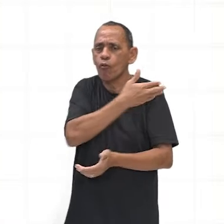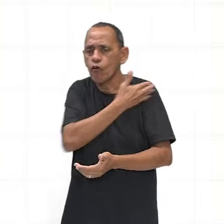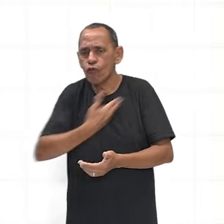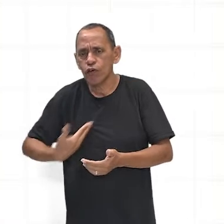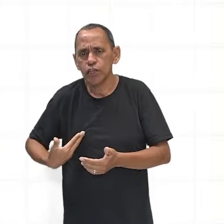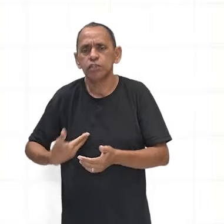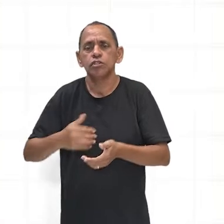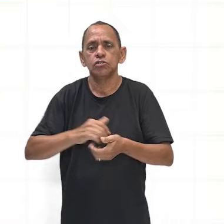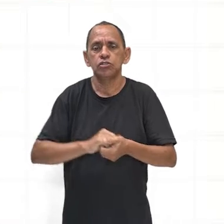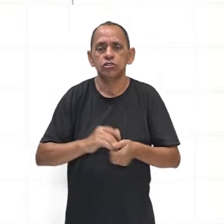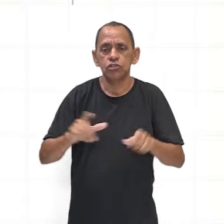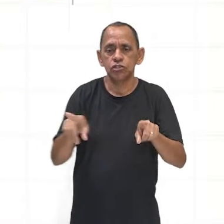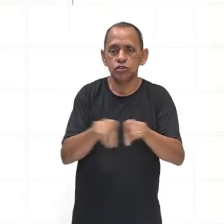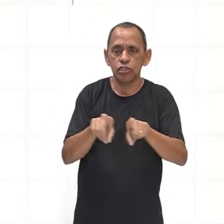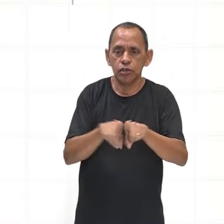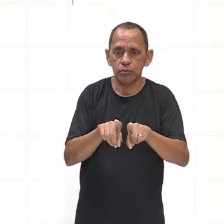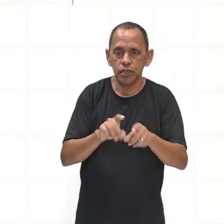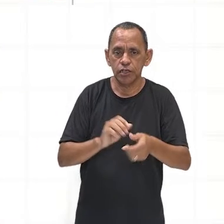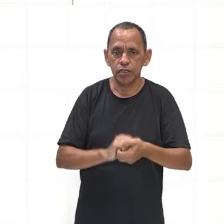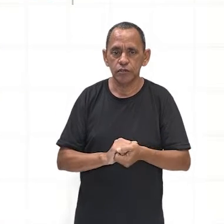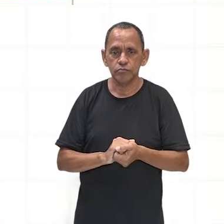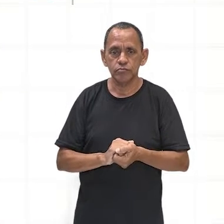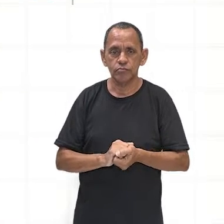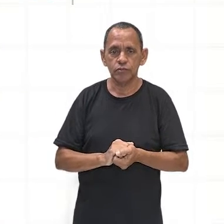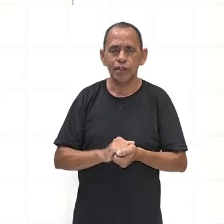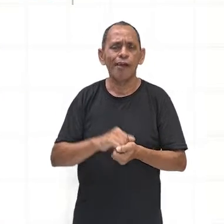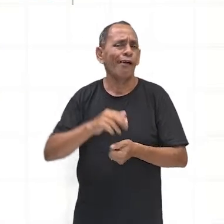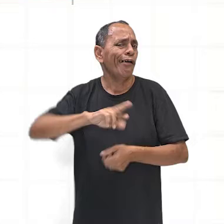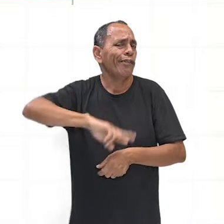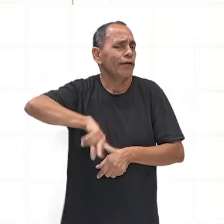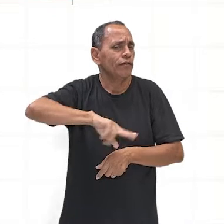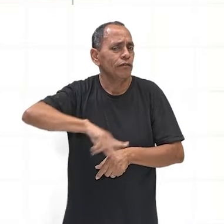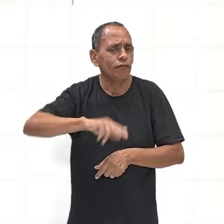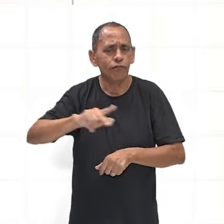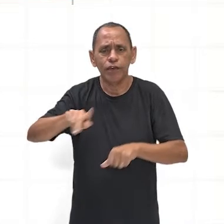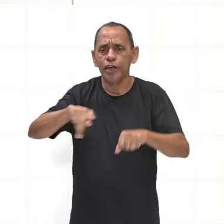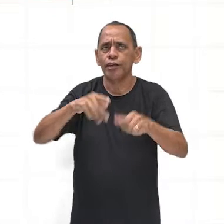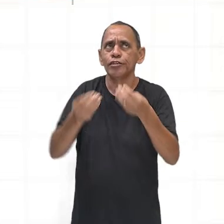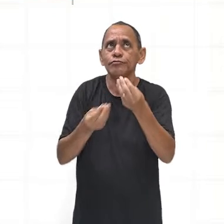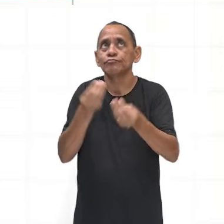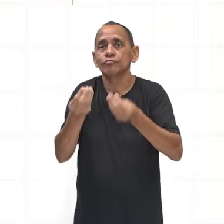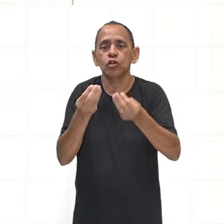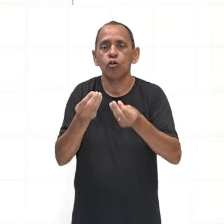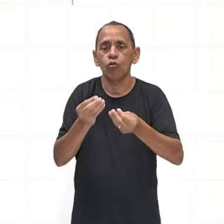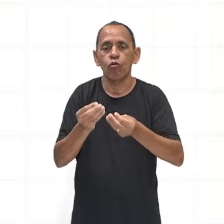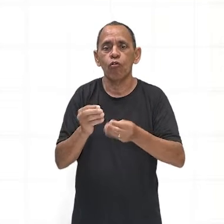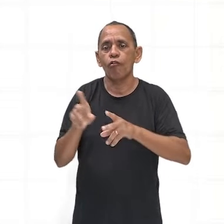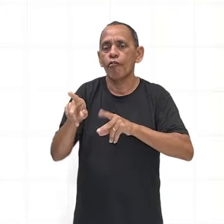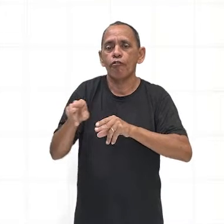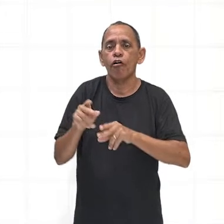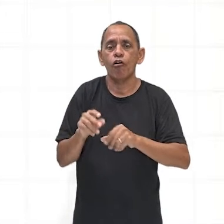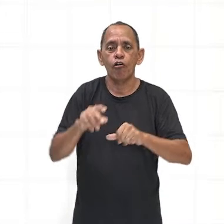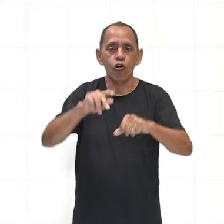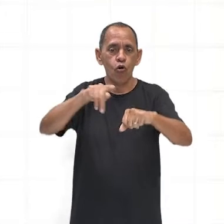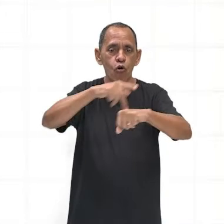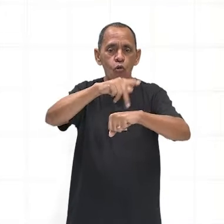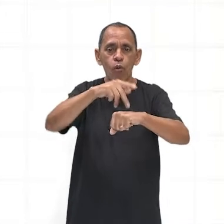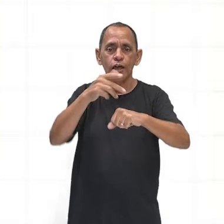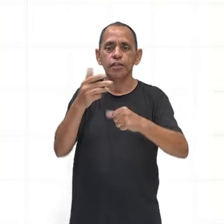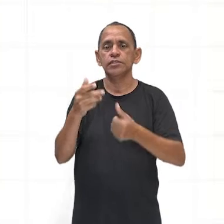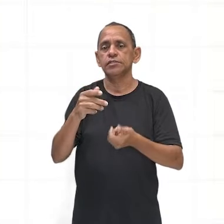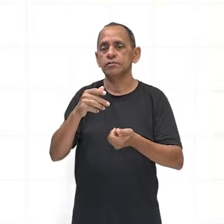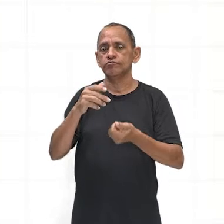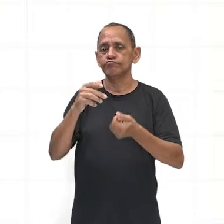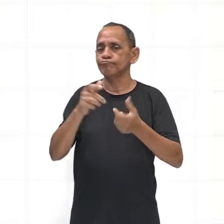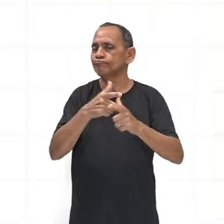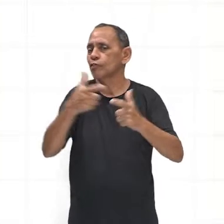fixas como um país grande, certo, turminha? Olha só, Cada cidade-estado